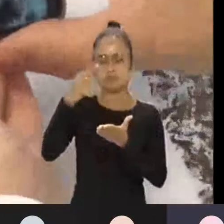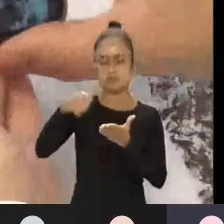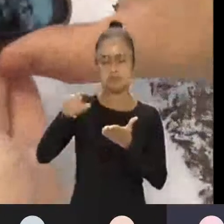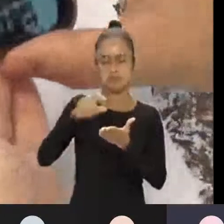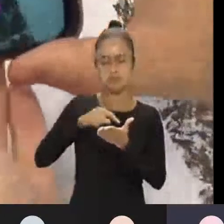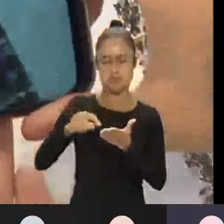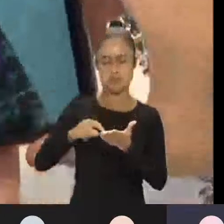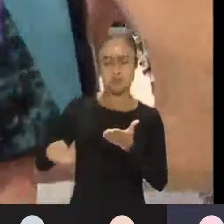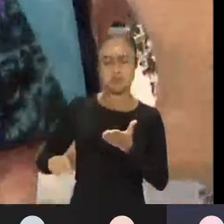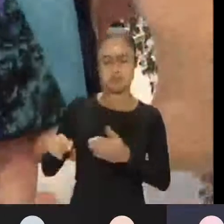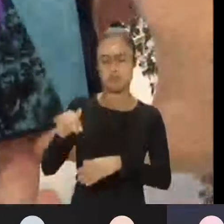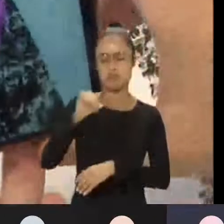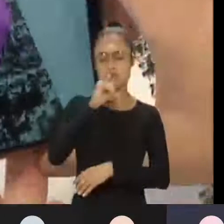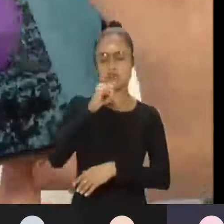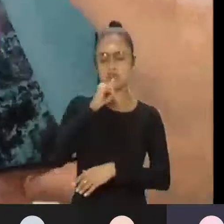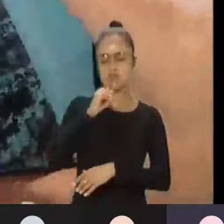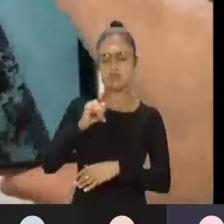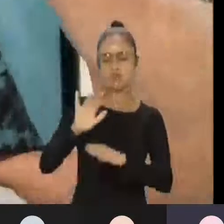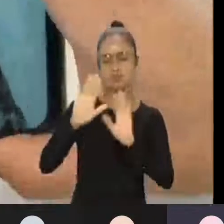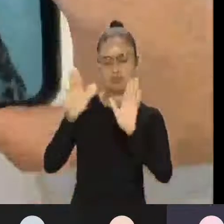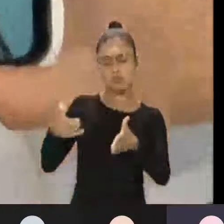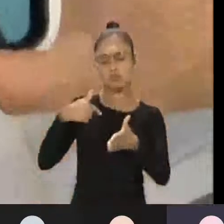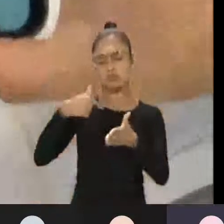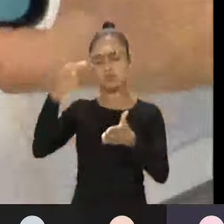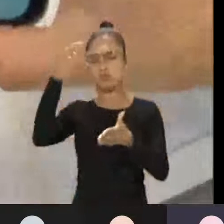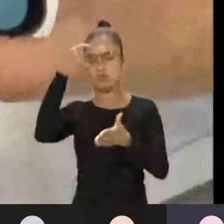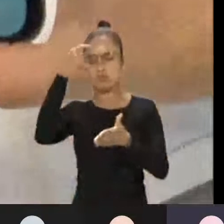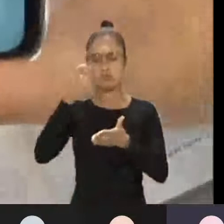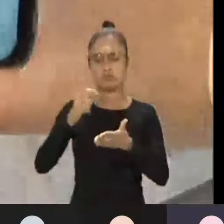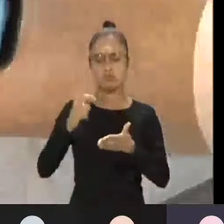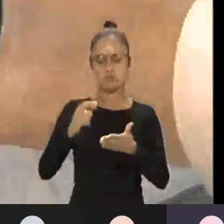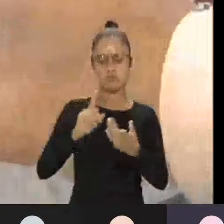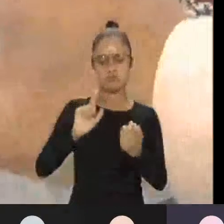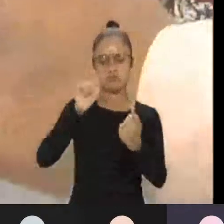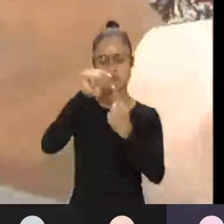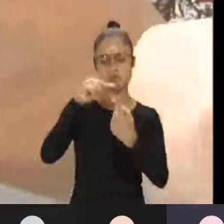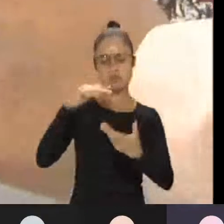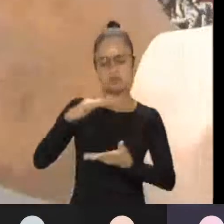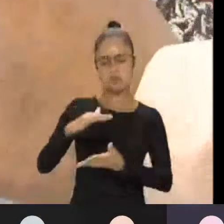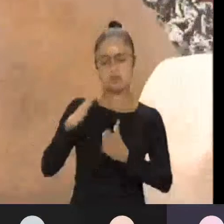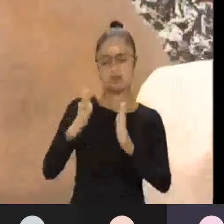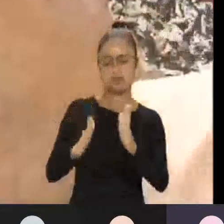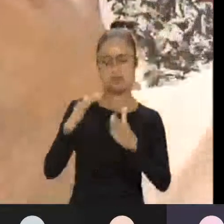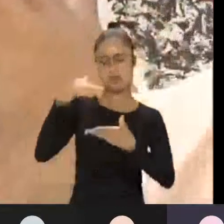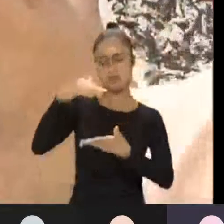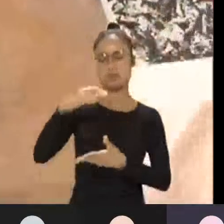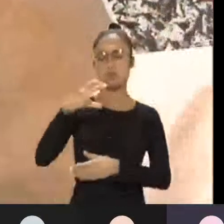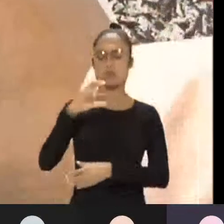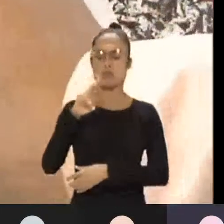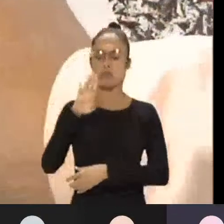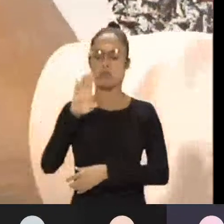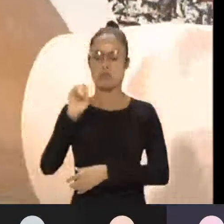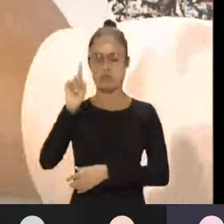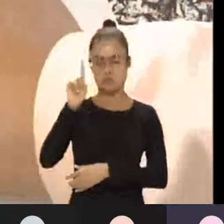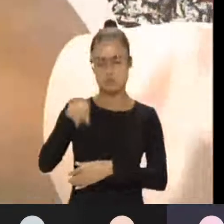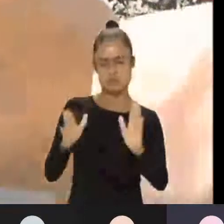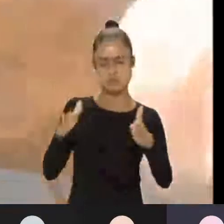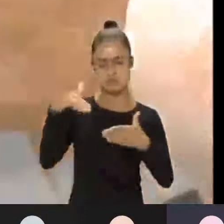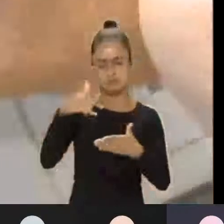eu consigo projetar. Eu projetei o cubo, que é o nosso objeto que nós analisamos agora há pouco. Ó.